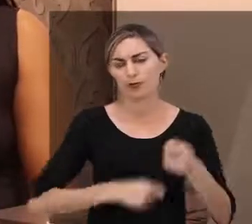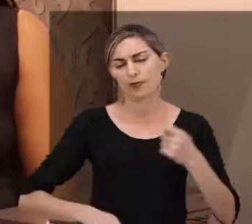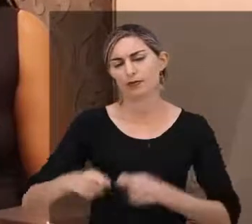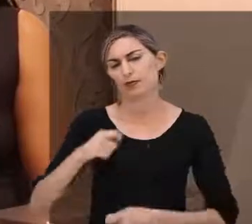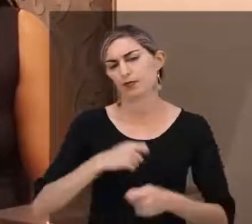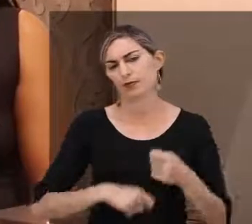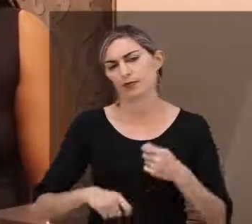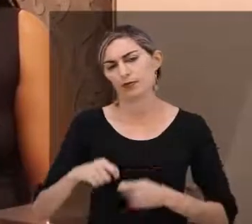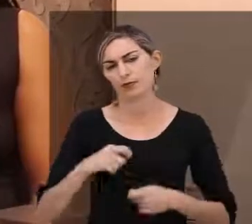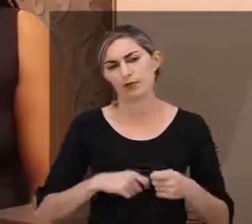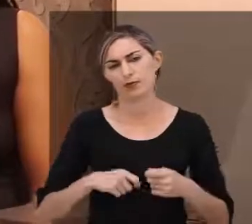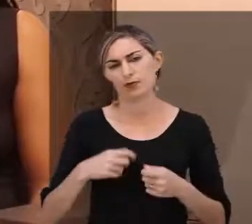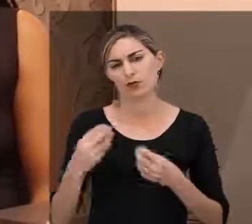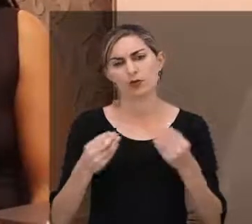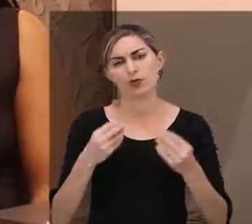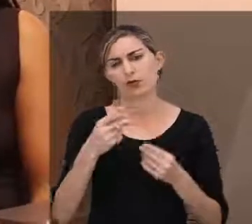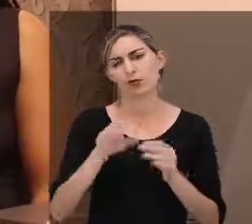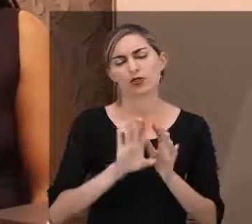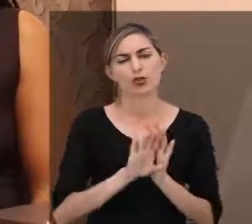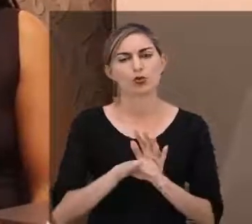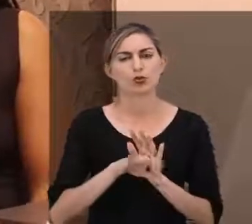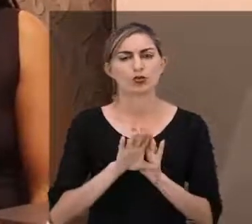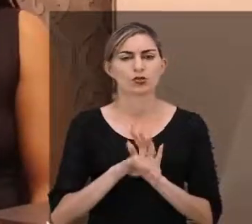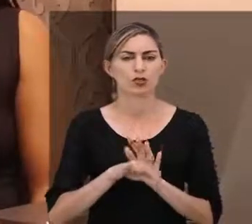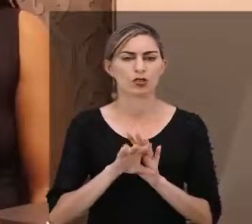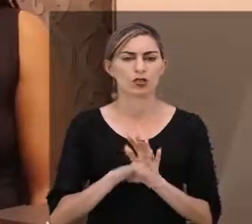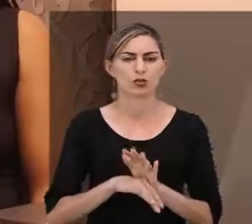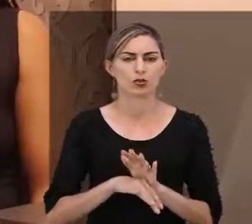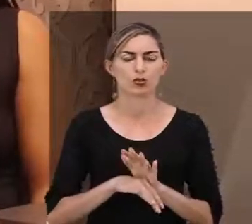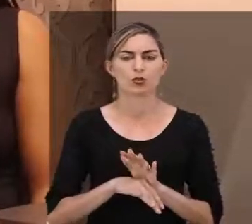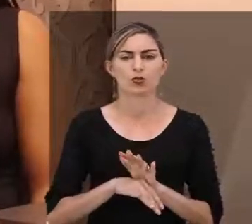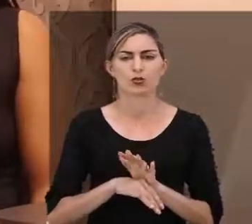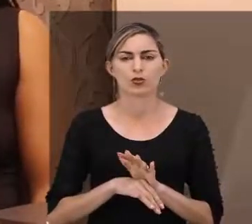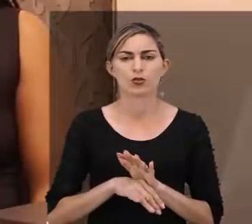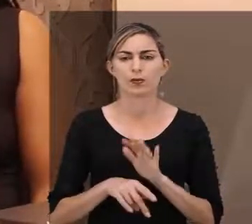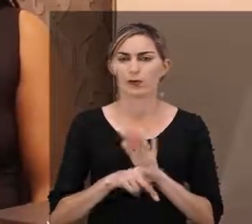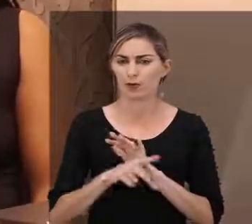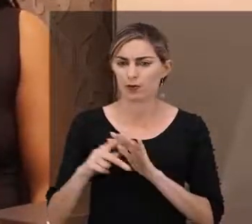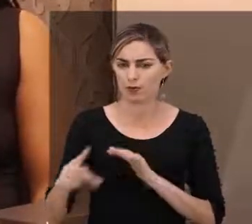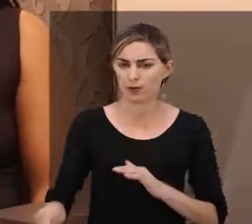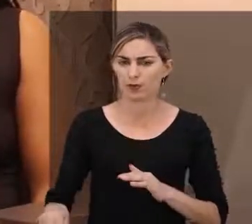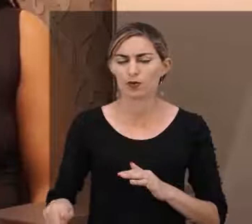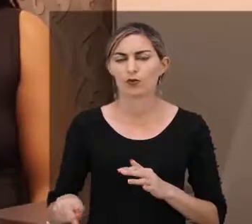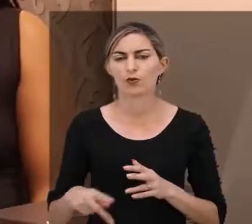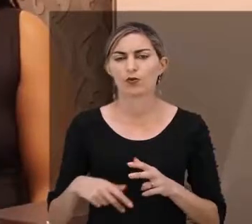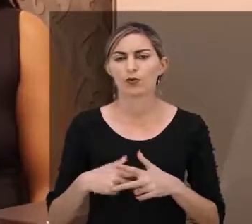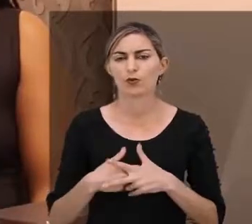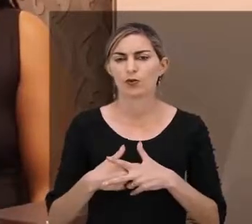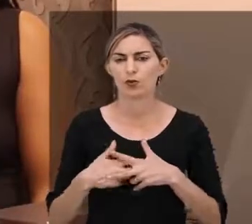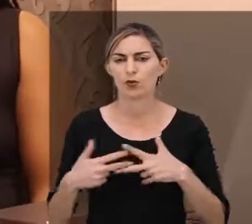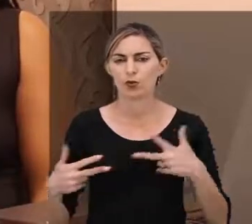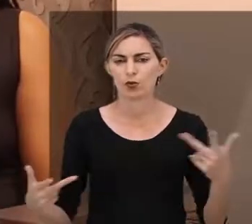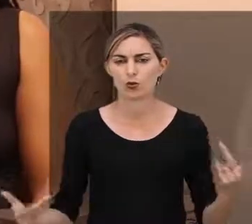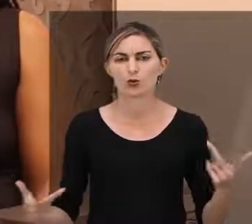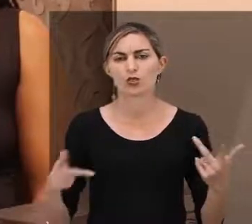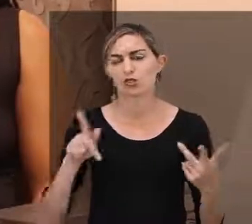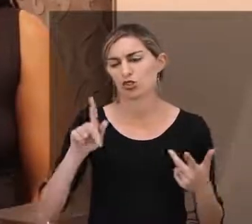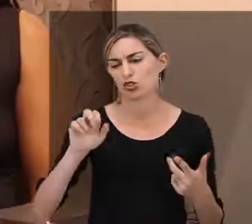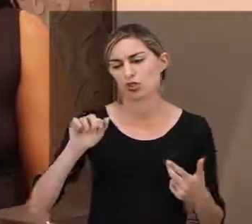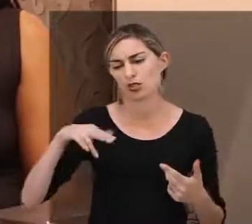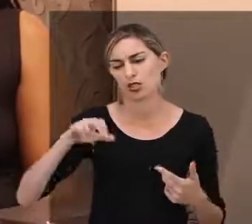comerciais, né? Como você conceituaria os projetos comerciais? Eles têm um conceito específico, uma coisa mais